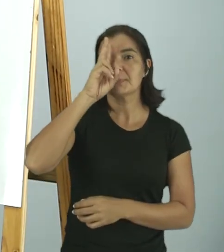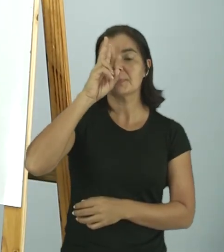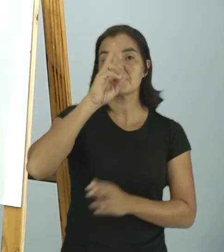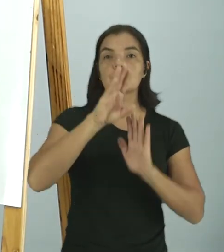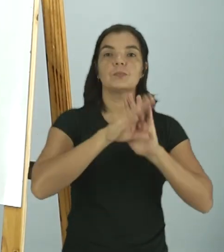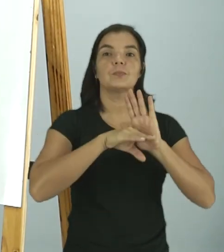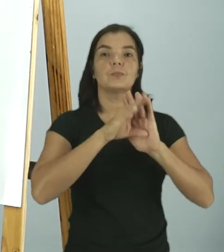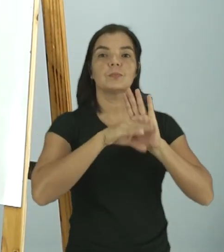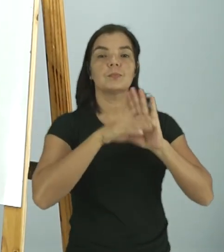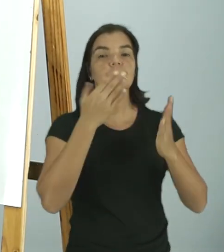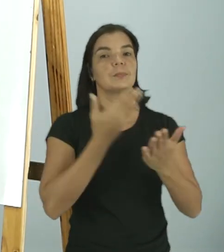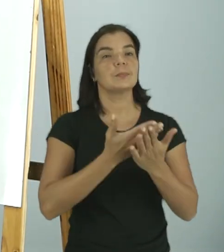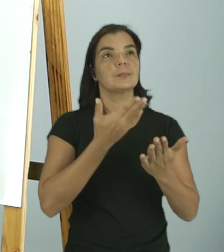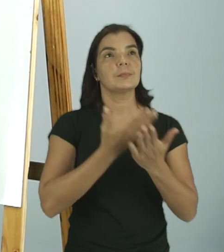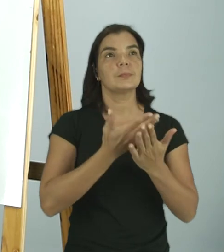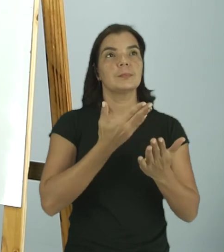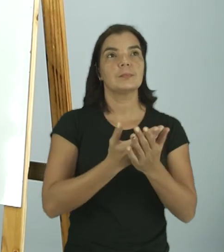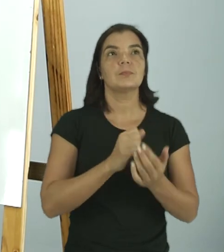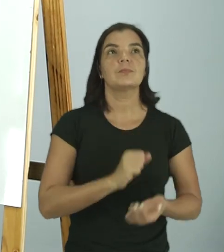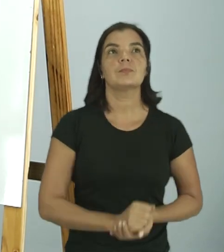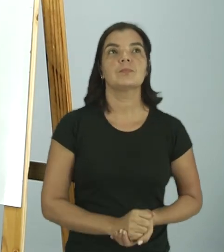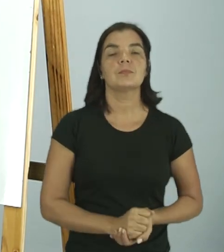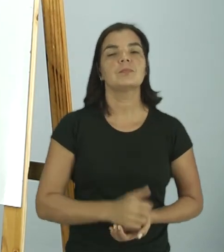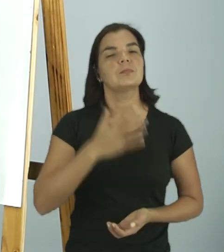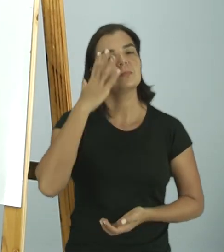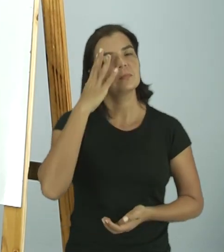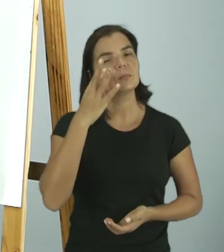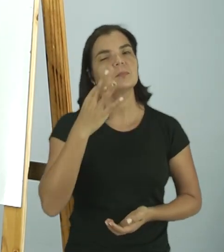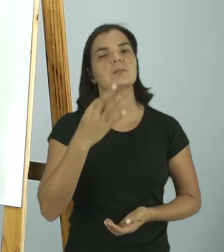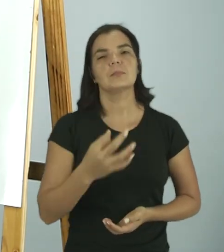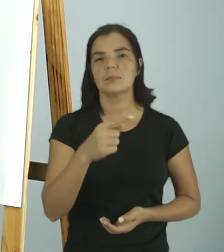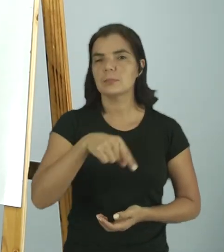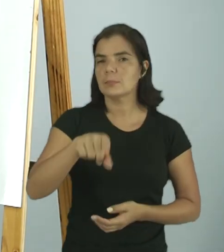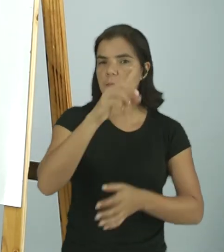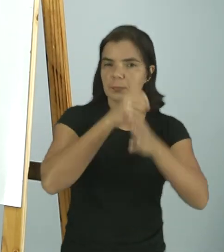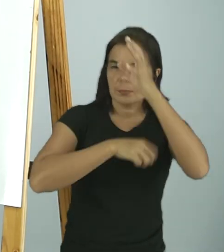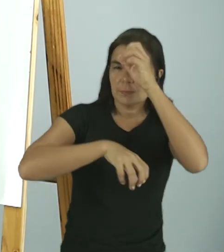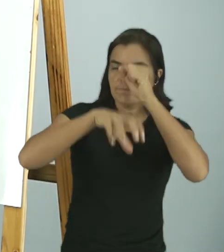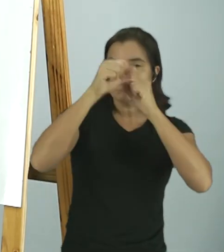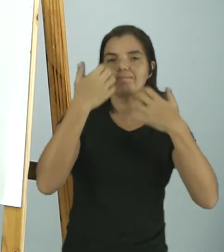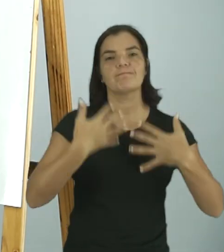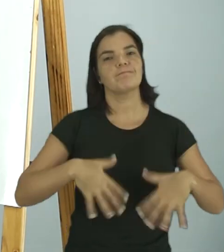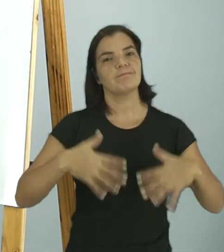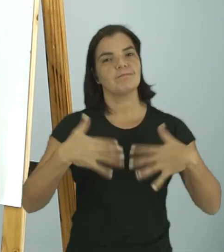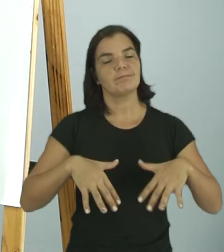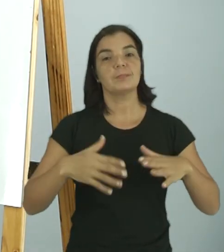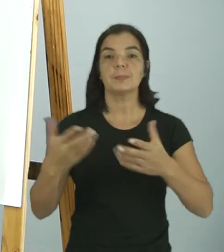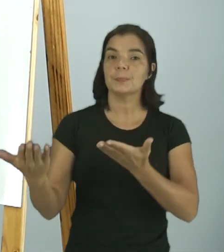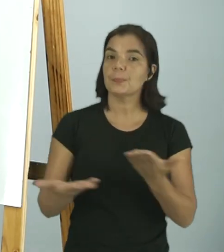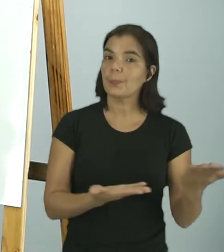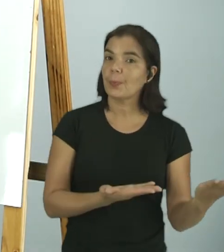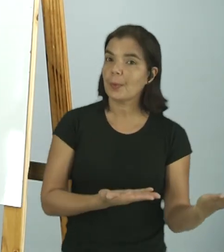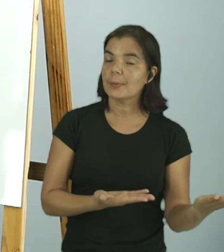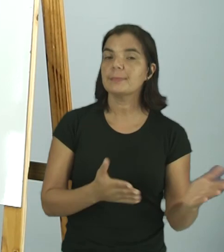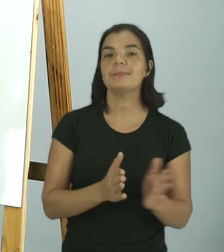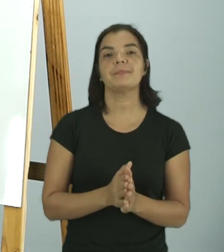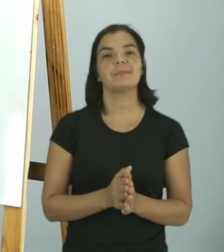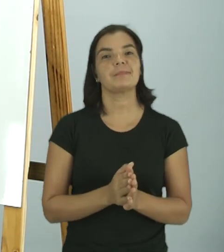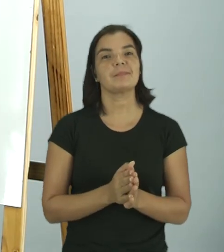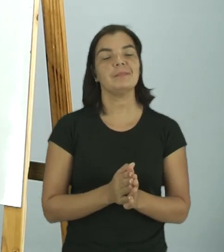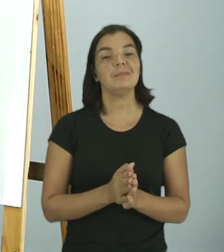o conteúdo que nós estudamos e eu tenho certeza que você aprendeu muito quero convidar você